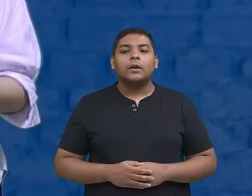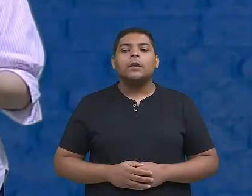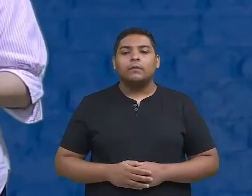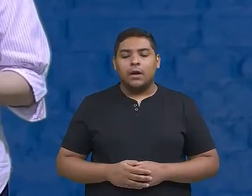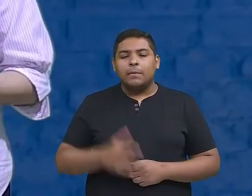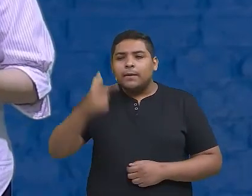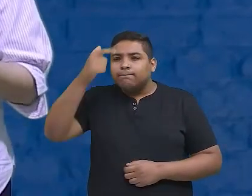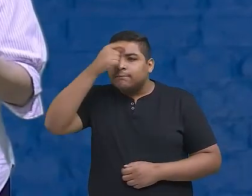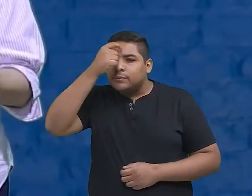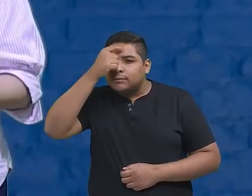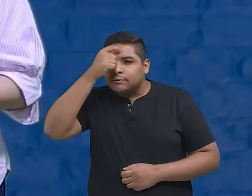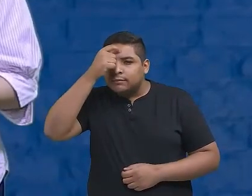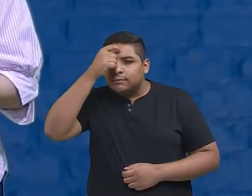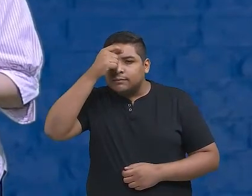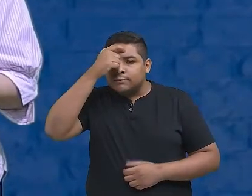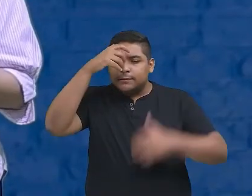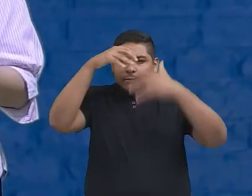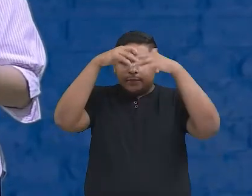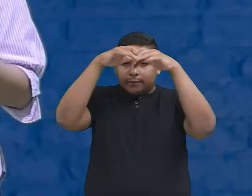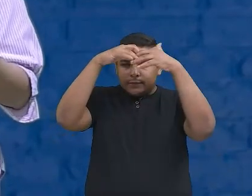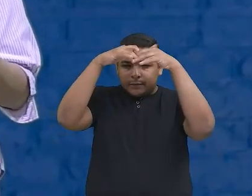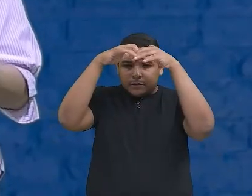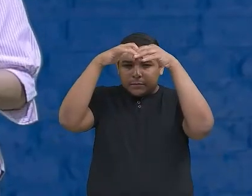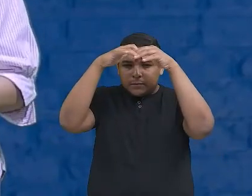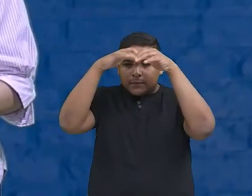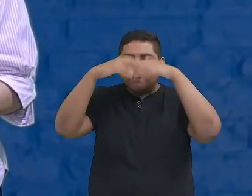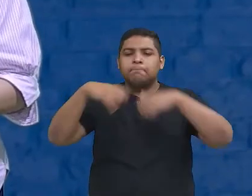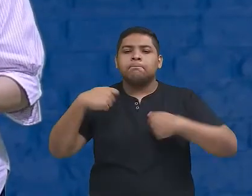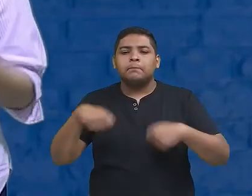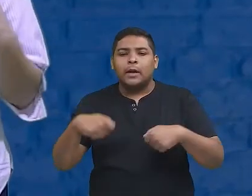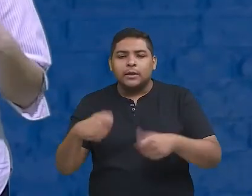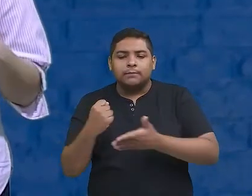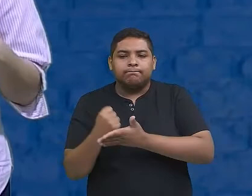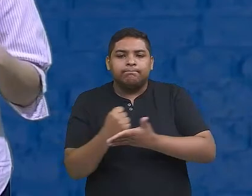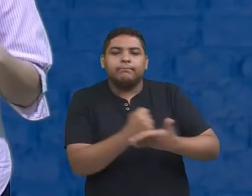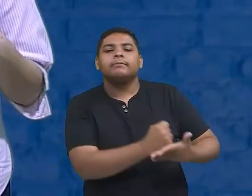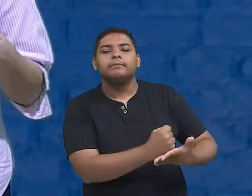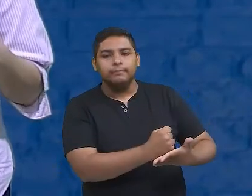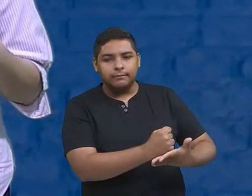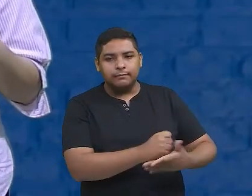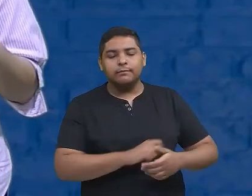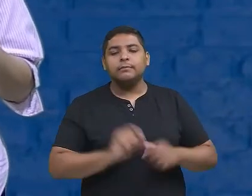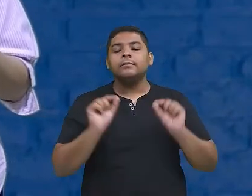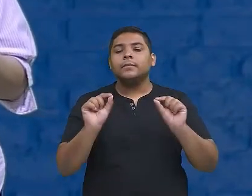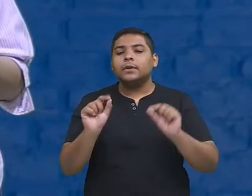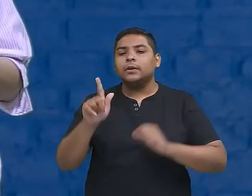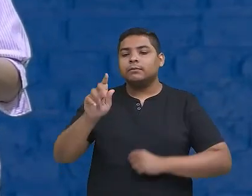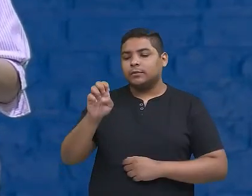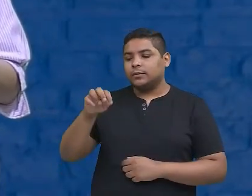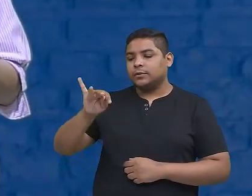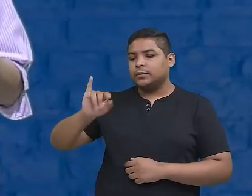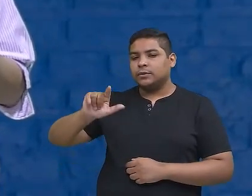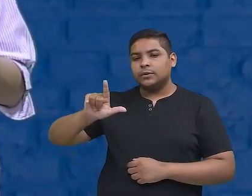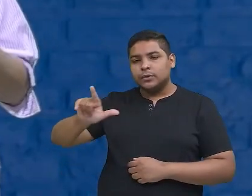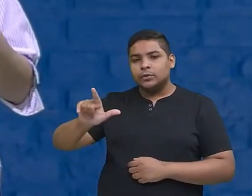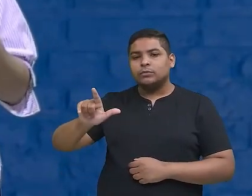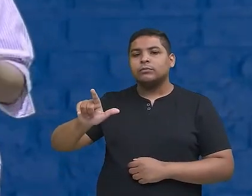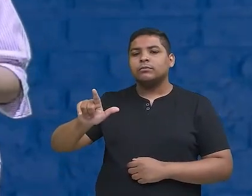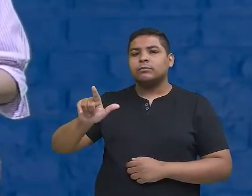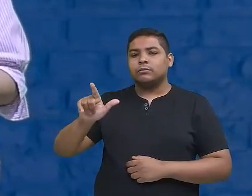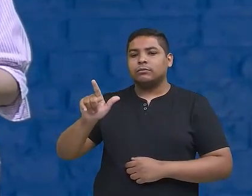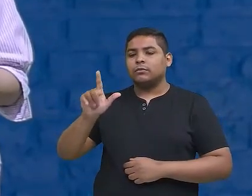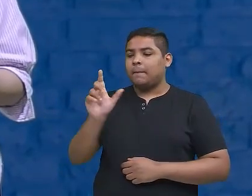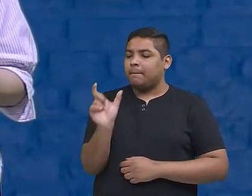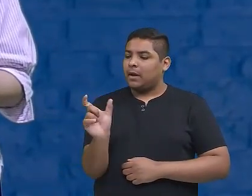conscientizar aquela criança ou adolescente do que é uma pessoa gentil, o que é uma pessoa que a gente precisa ter atenção, precisa